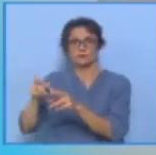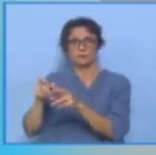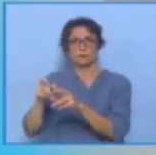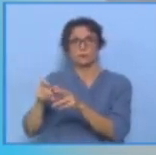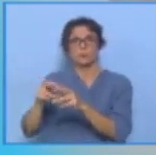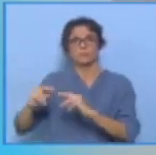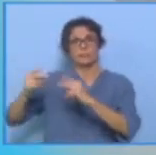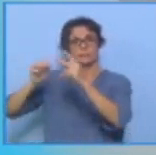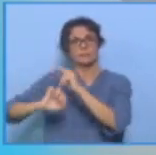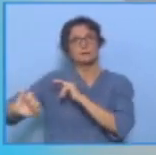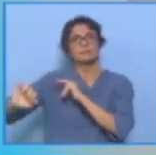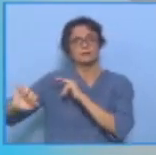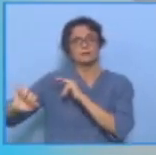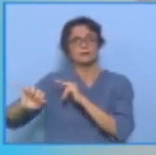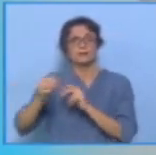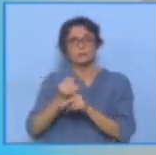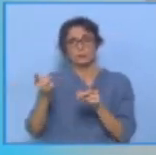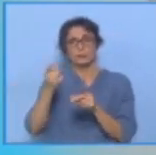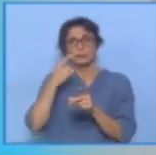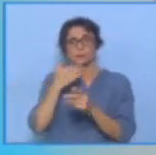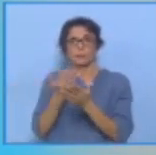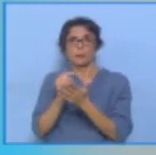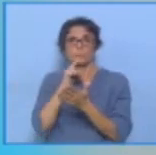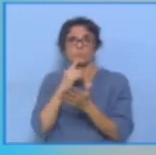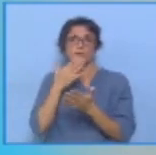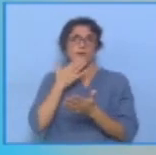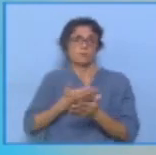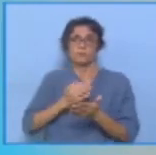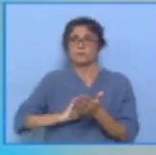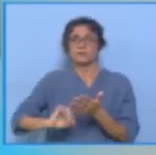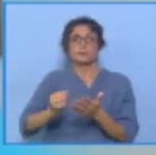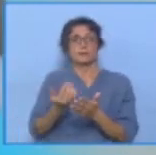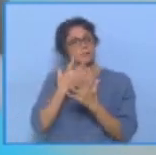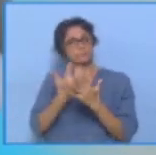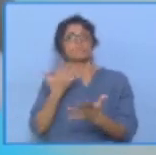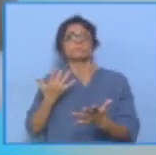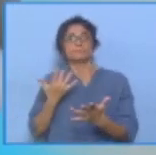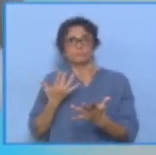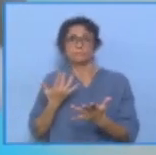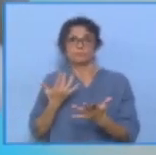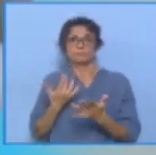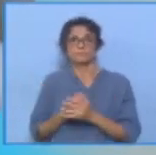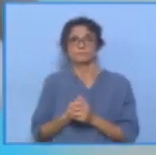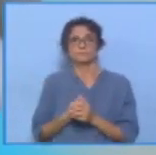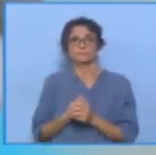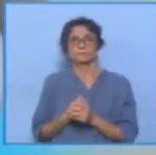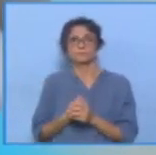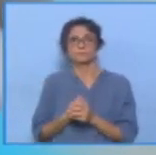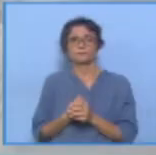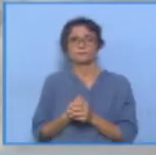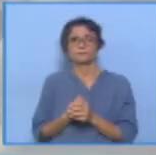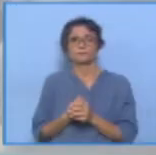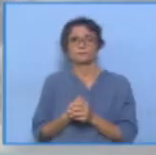sejam reconhecidas e que, vamos também falar assim, que têm visibilidade ao que bom se vai fazendo por cá.